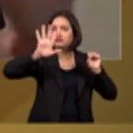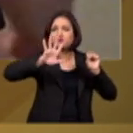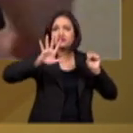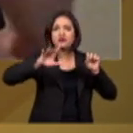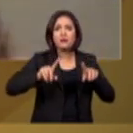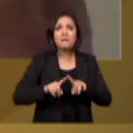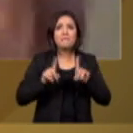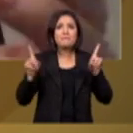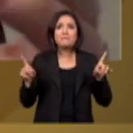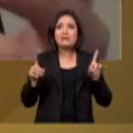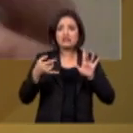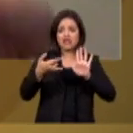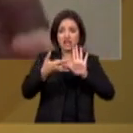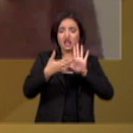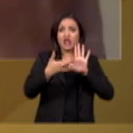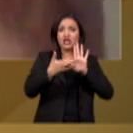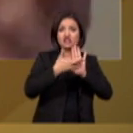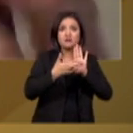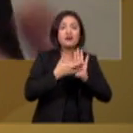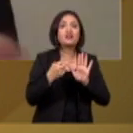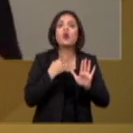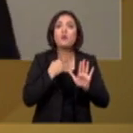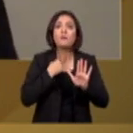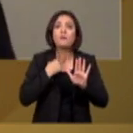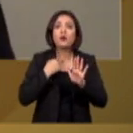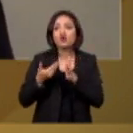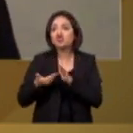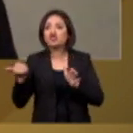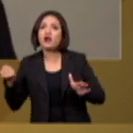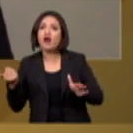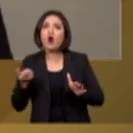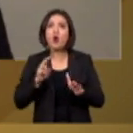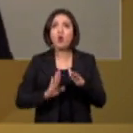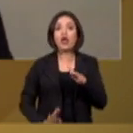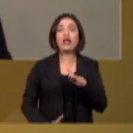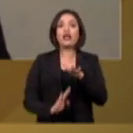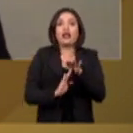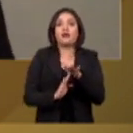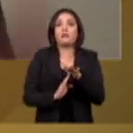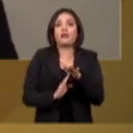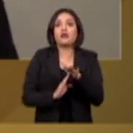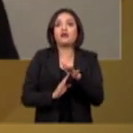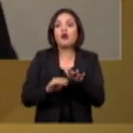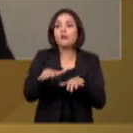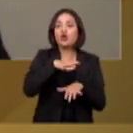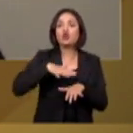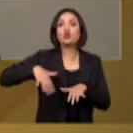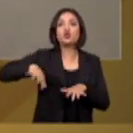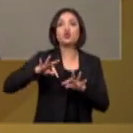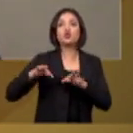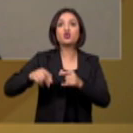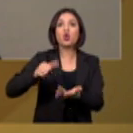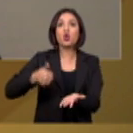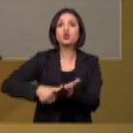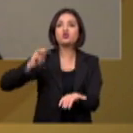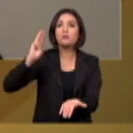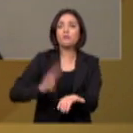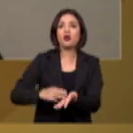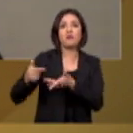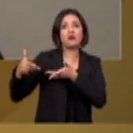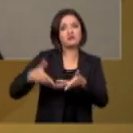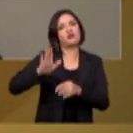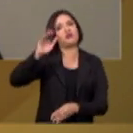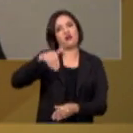excluir o pode limitar a elegibilidade de todos os membros que integram determinado